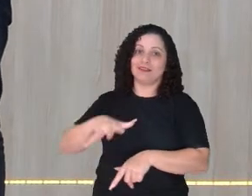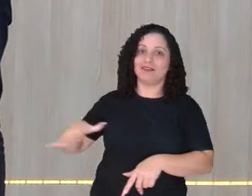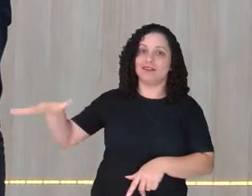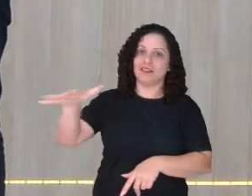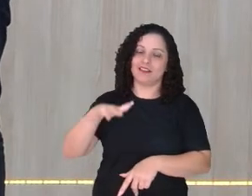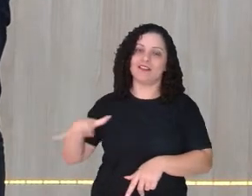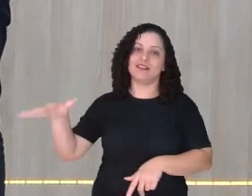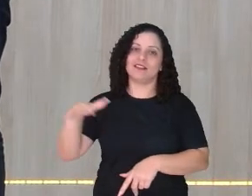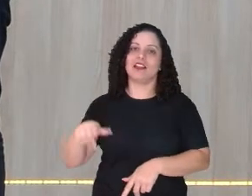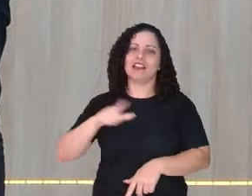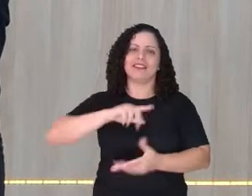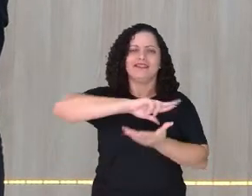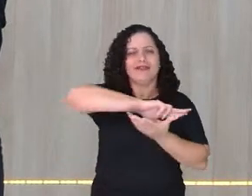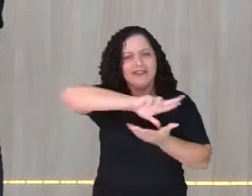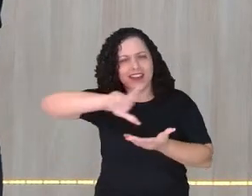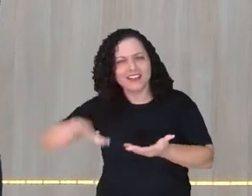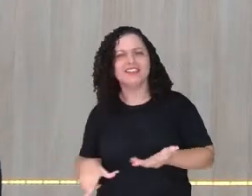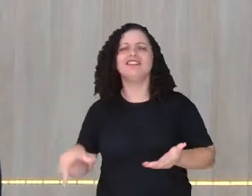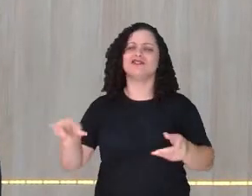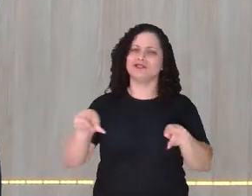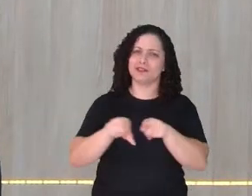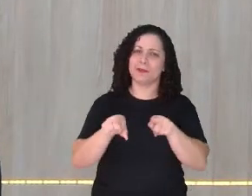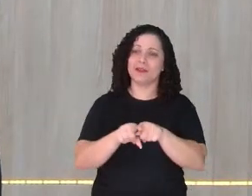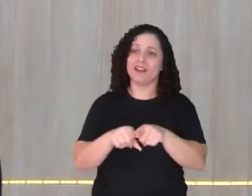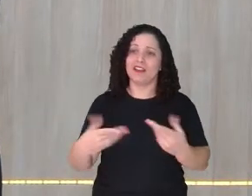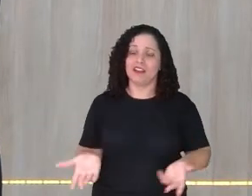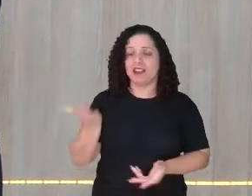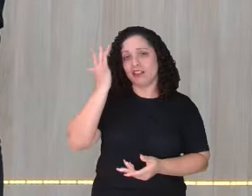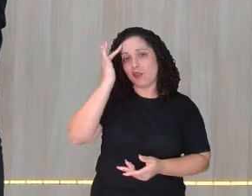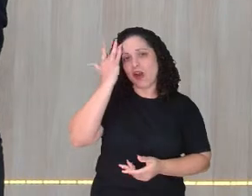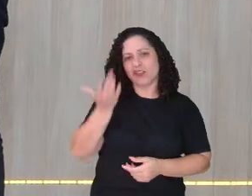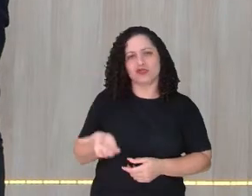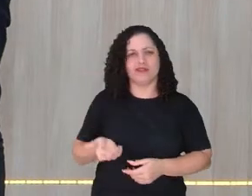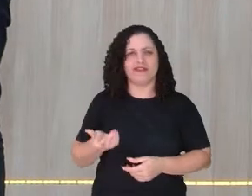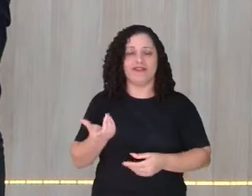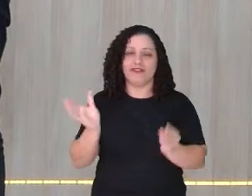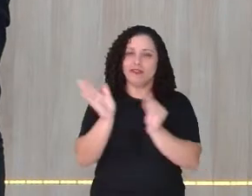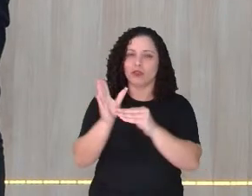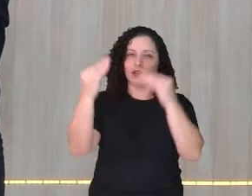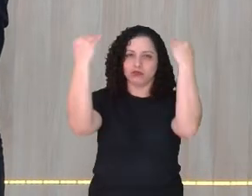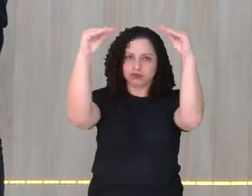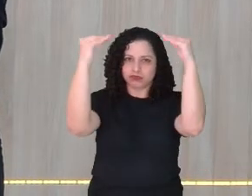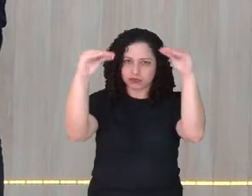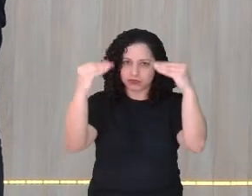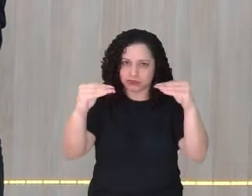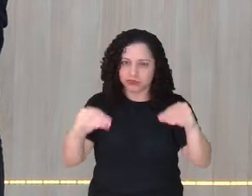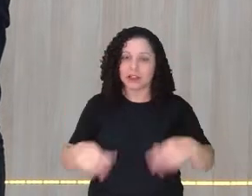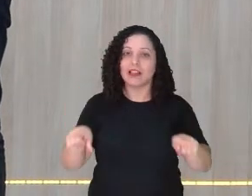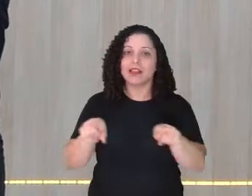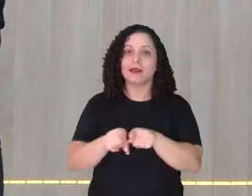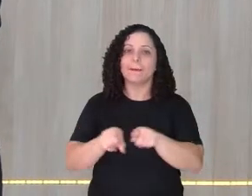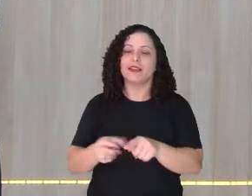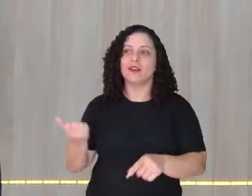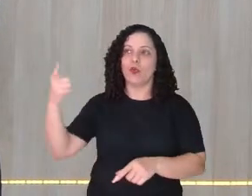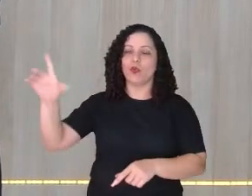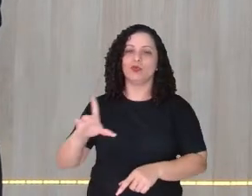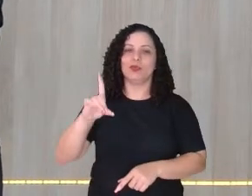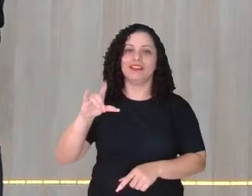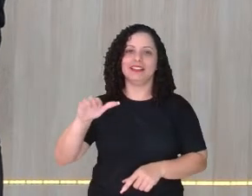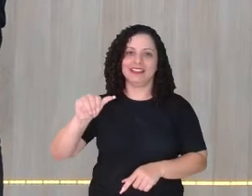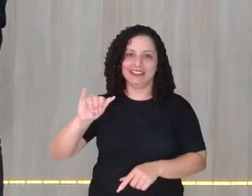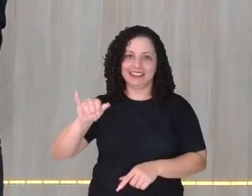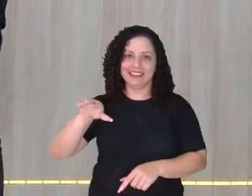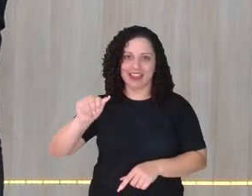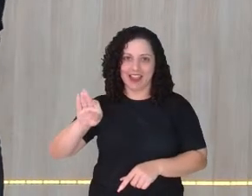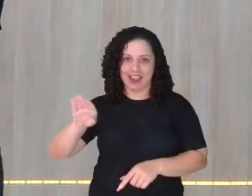território. A gente tem outros animais também, né? Eu acho que eu nem coloquei aqui o diabo da Tasmânia, por exemplo, também é